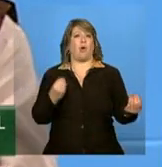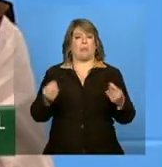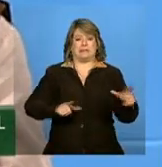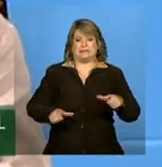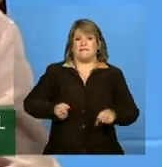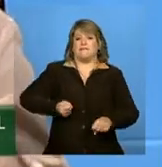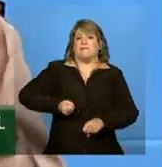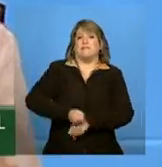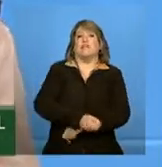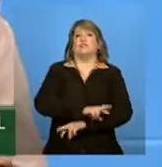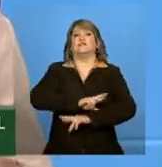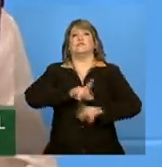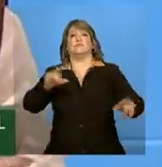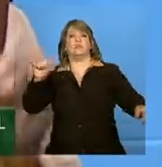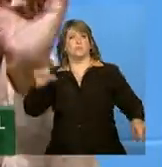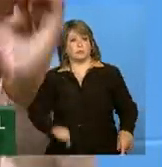e